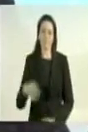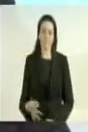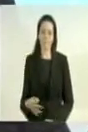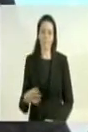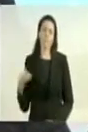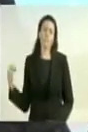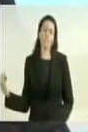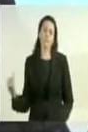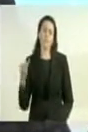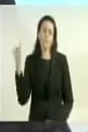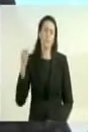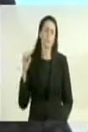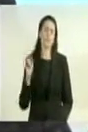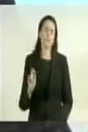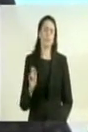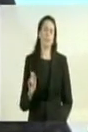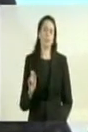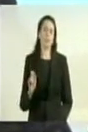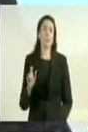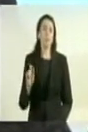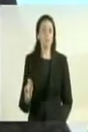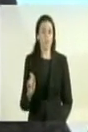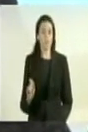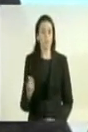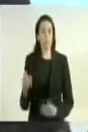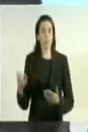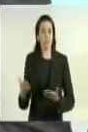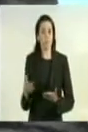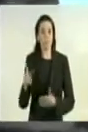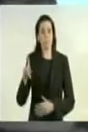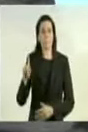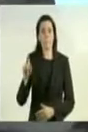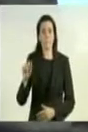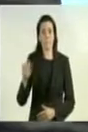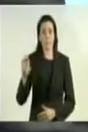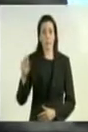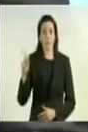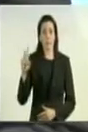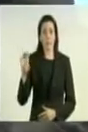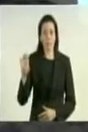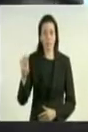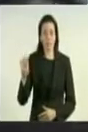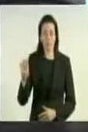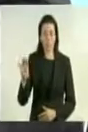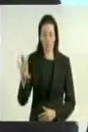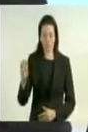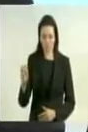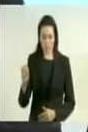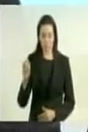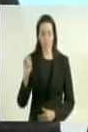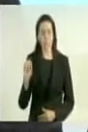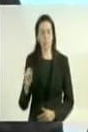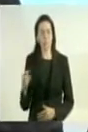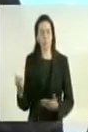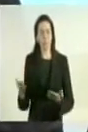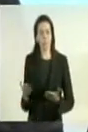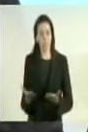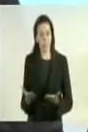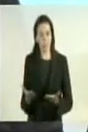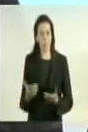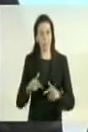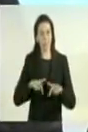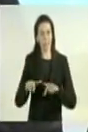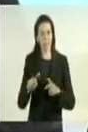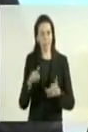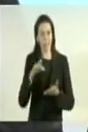recebe uma secretaria de saúde que passou na mão do ex-deputado e